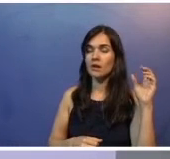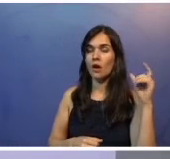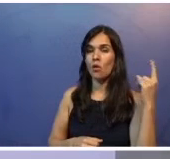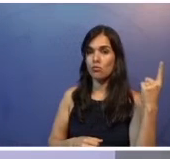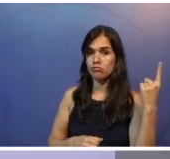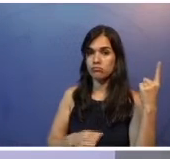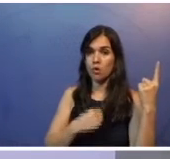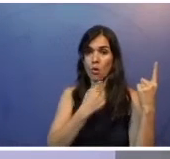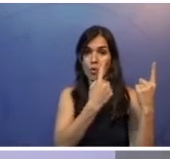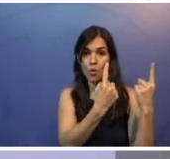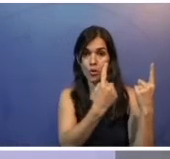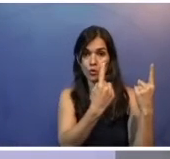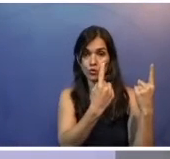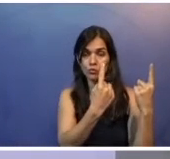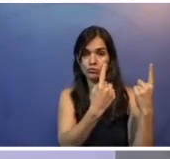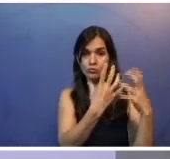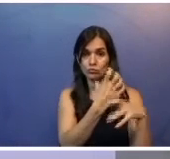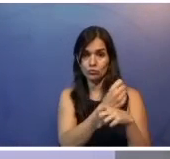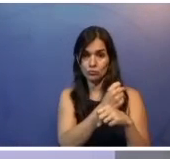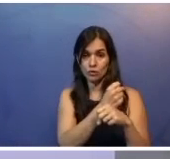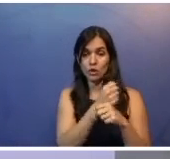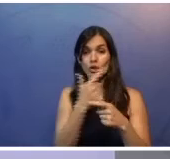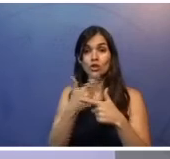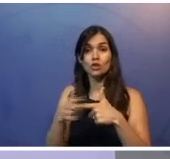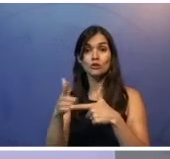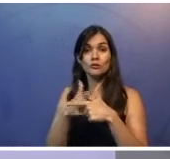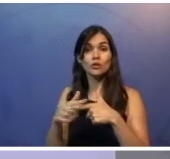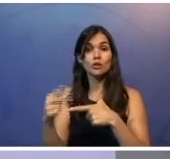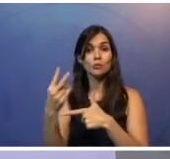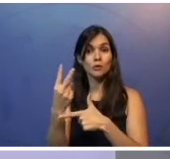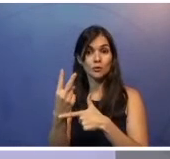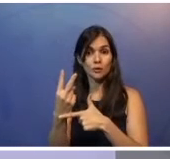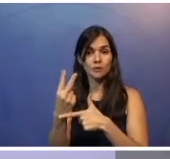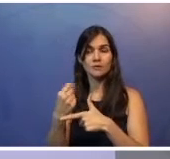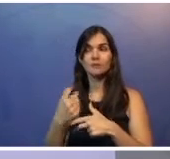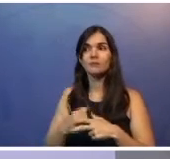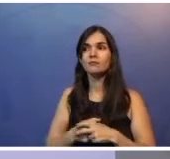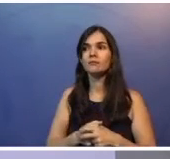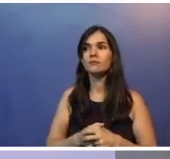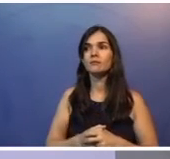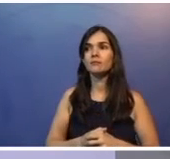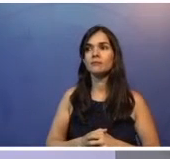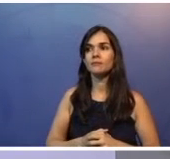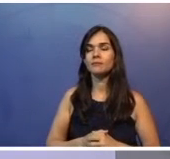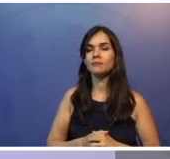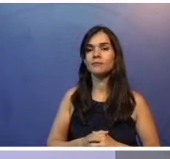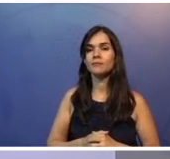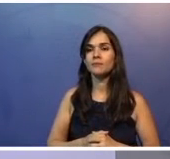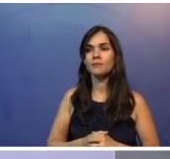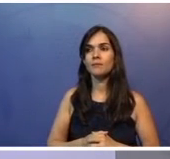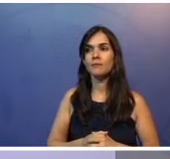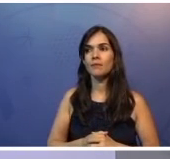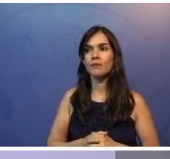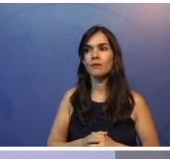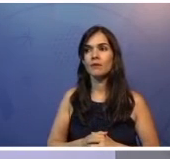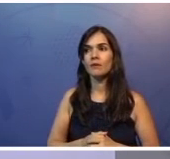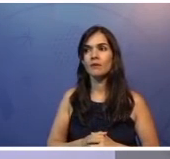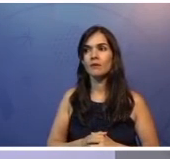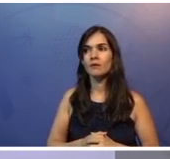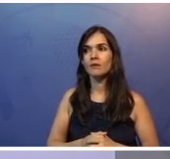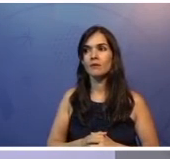dividir por dois bom então Primeiro vai ter que achar o ponto médio é